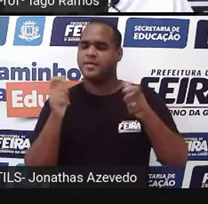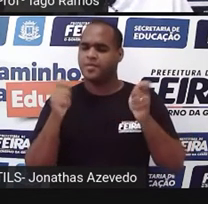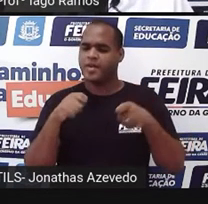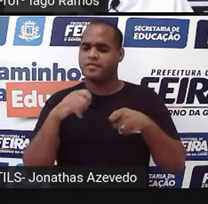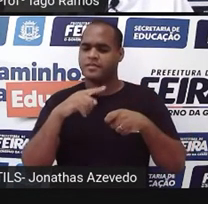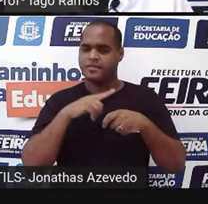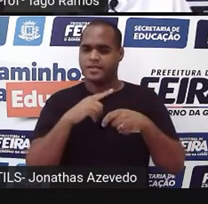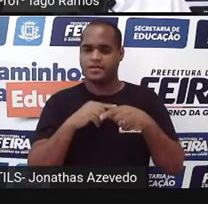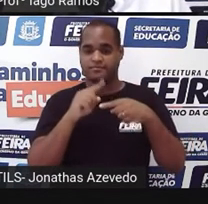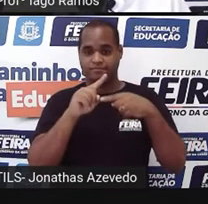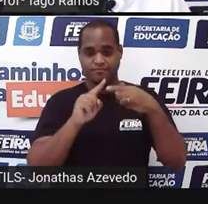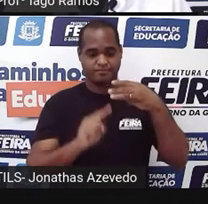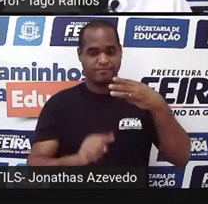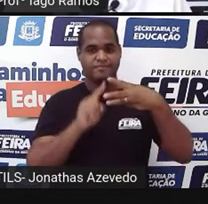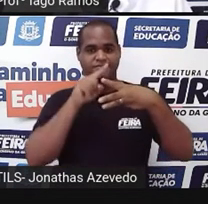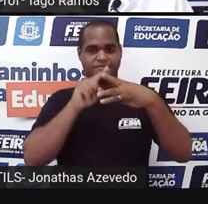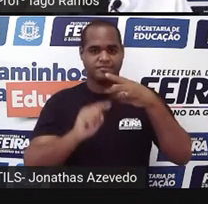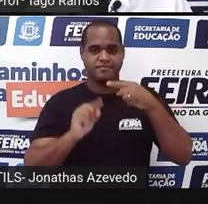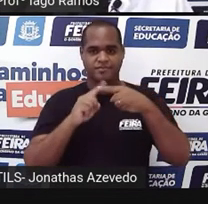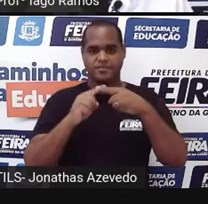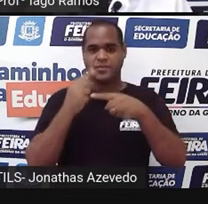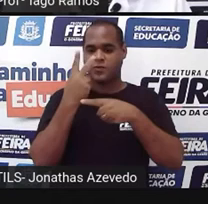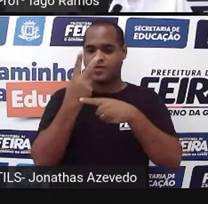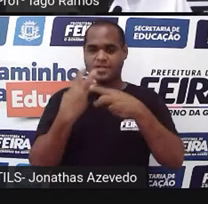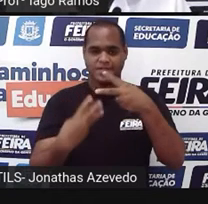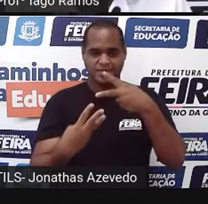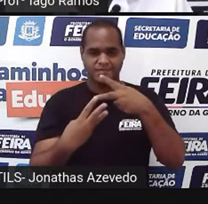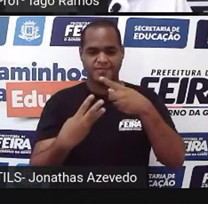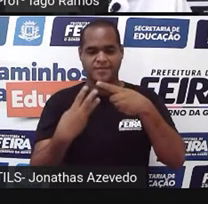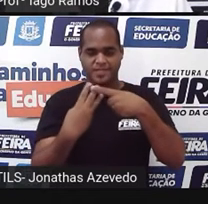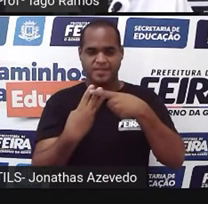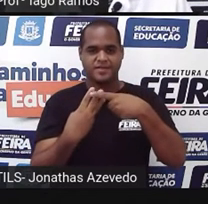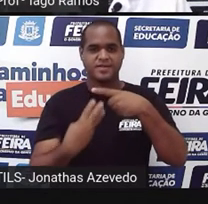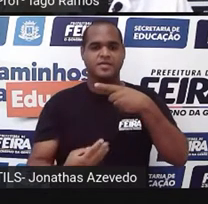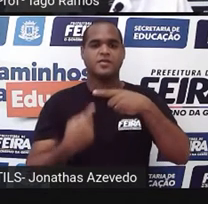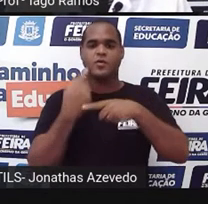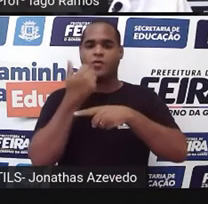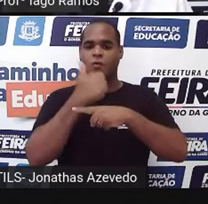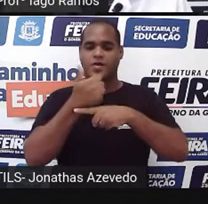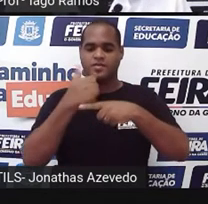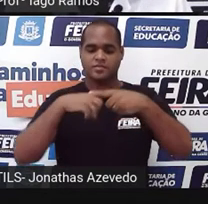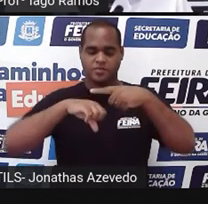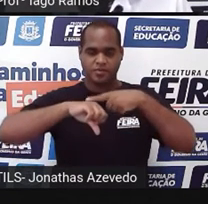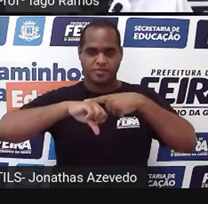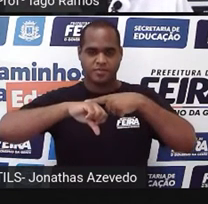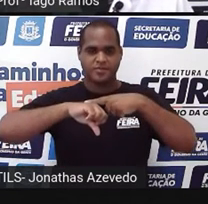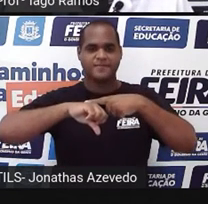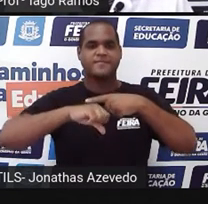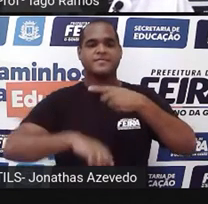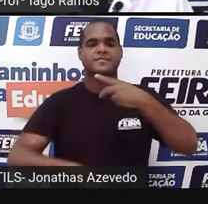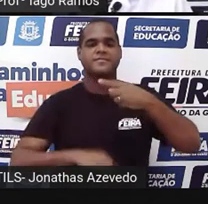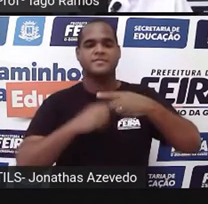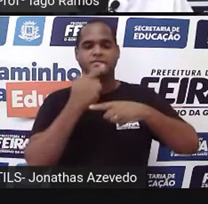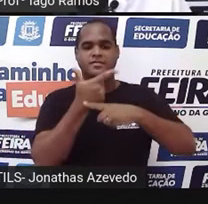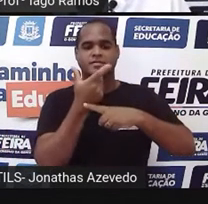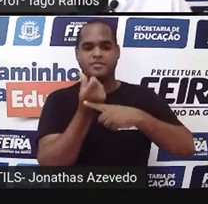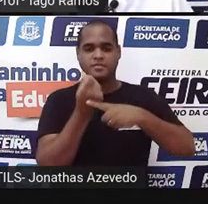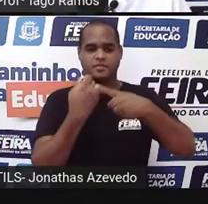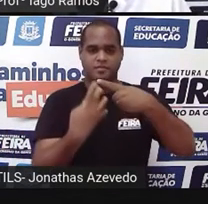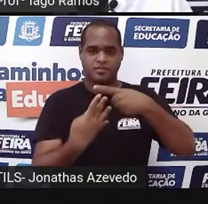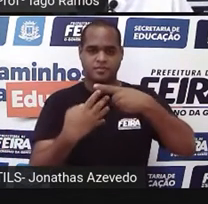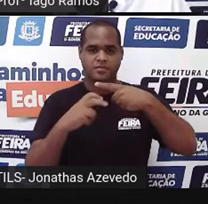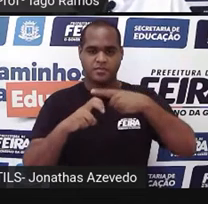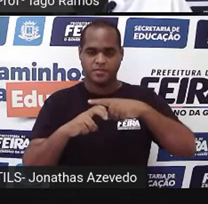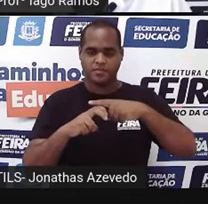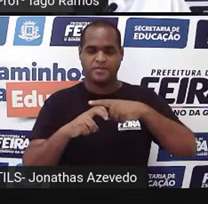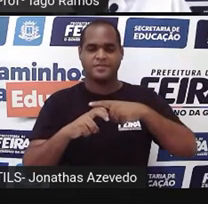gente tem nessa tela três exemplos gente tem a fração dois terços a fração 11 novos EA fração